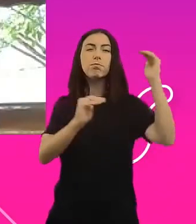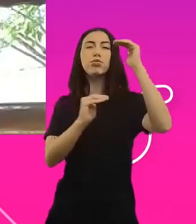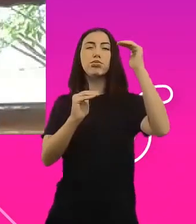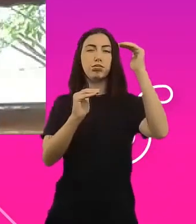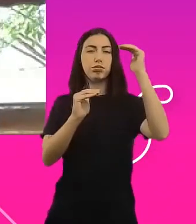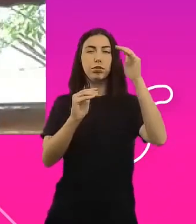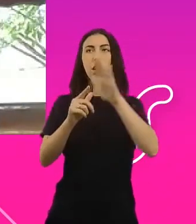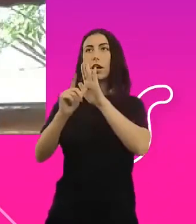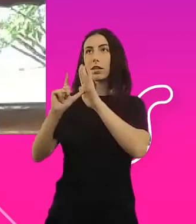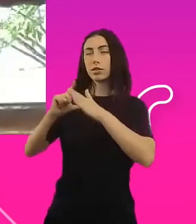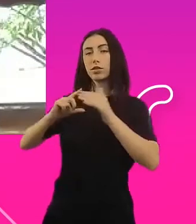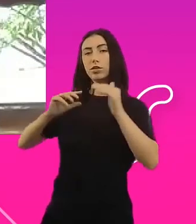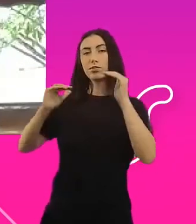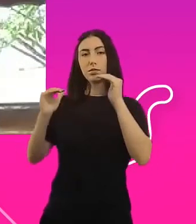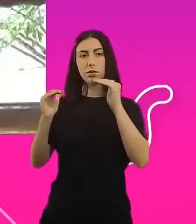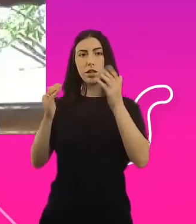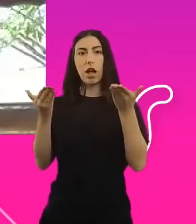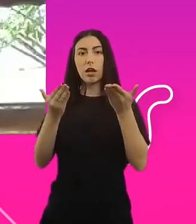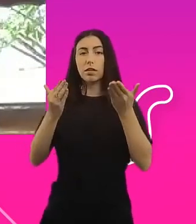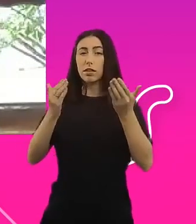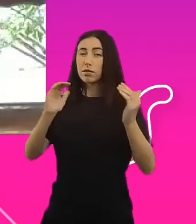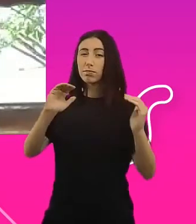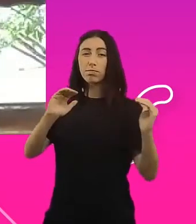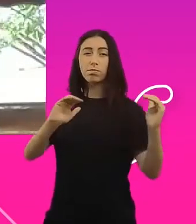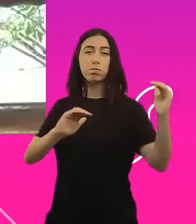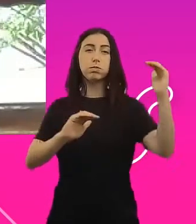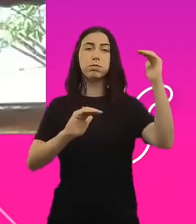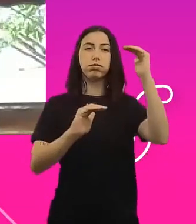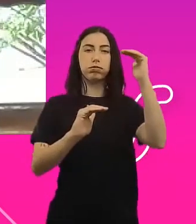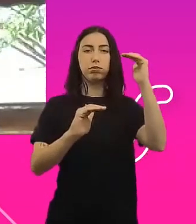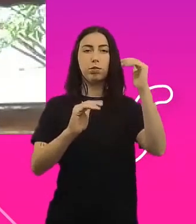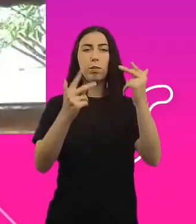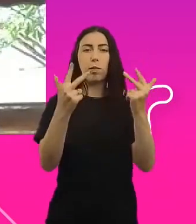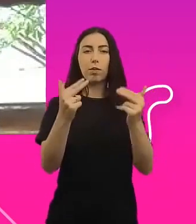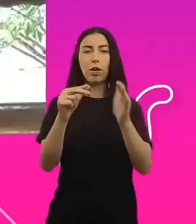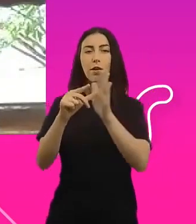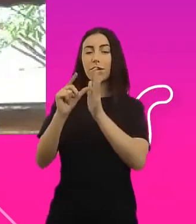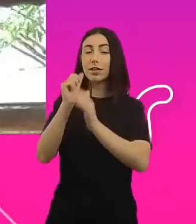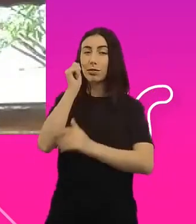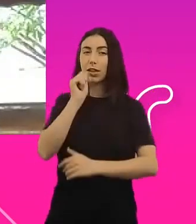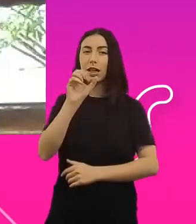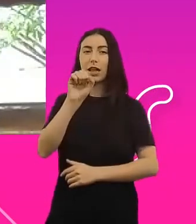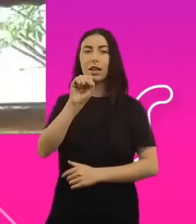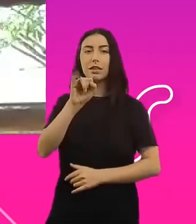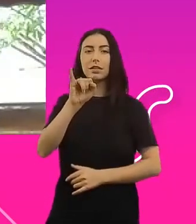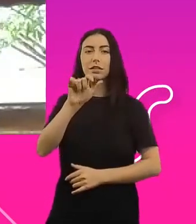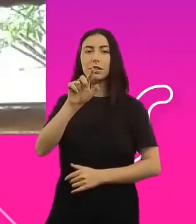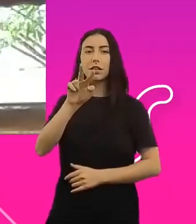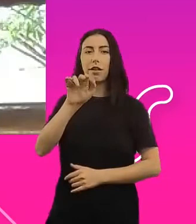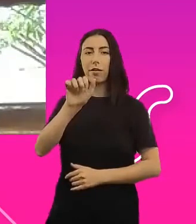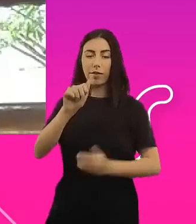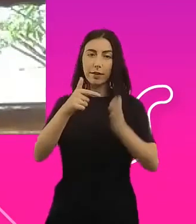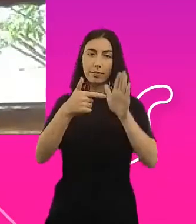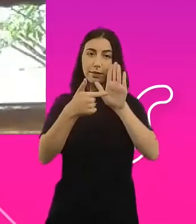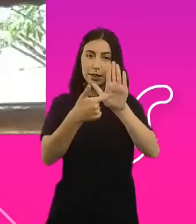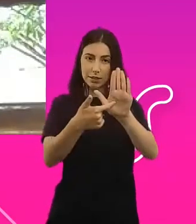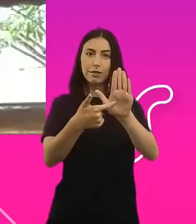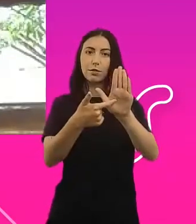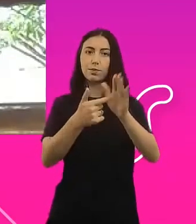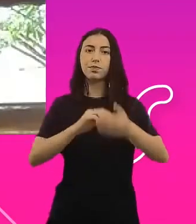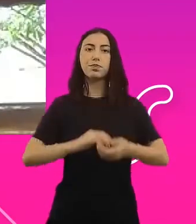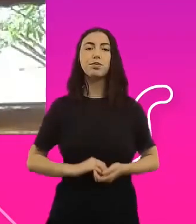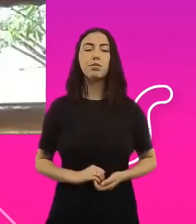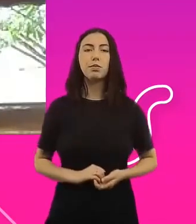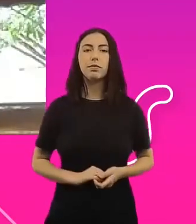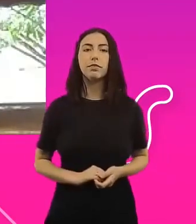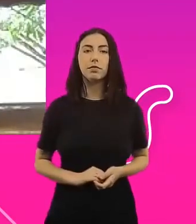né, até como a Silvia apresentou ali no início do painel, né, histórico. E aí, a gente, como o